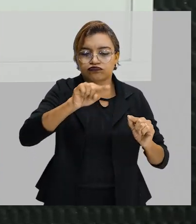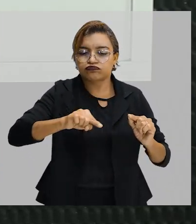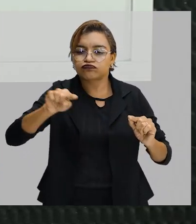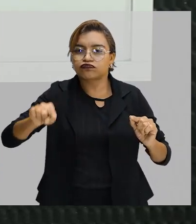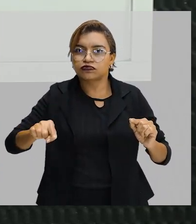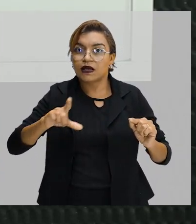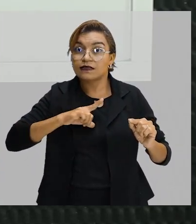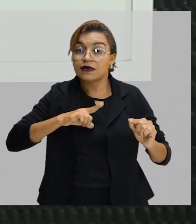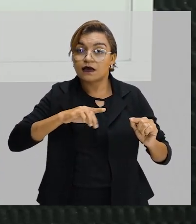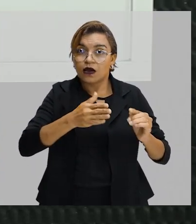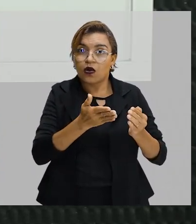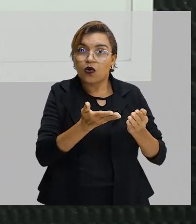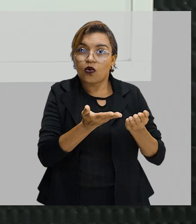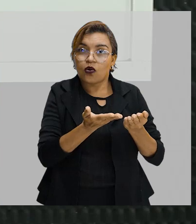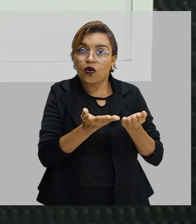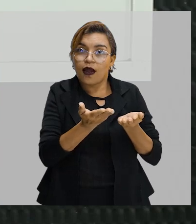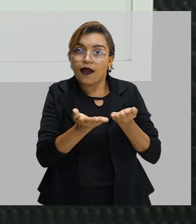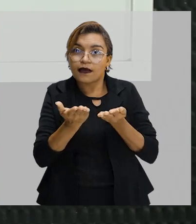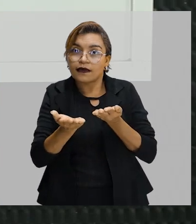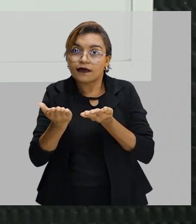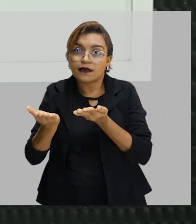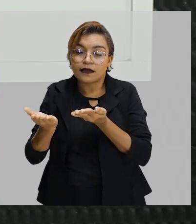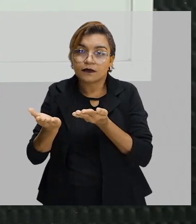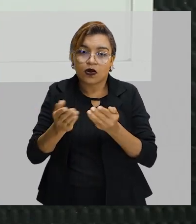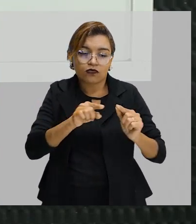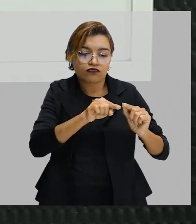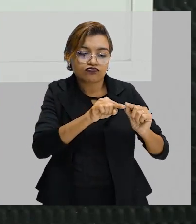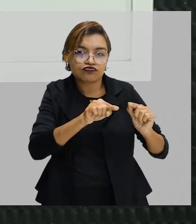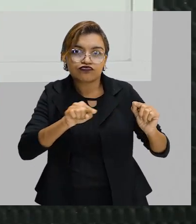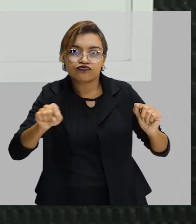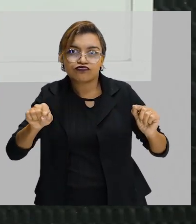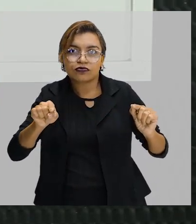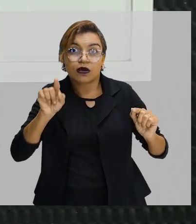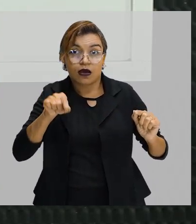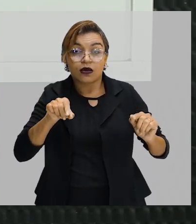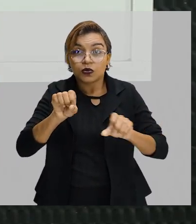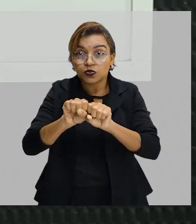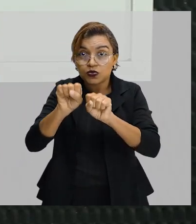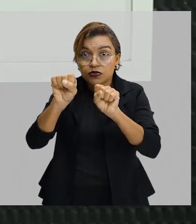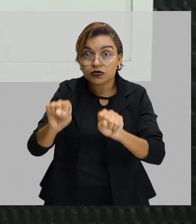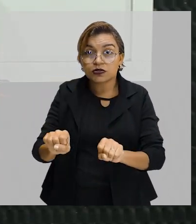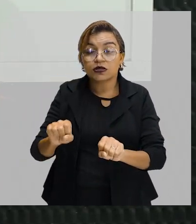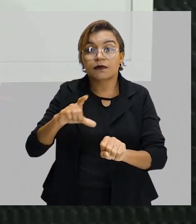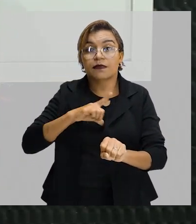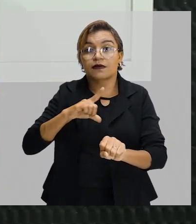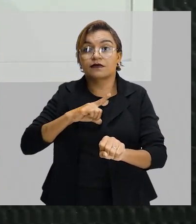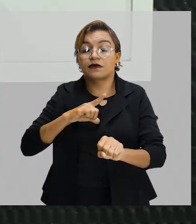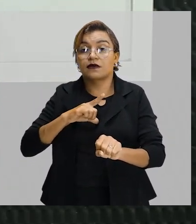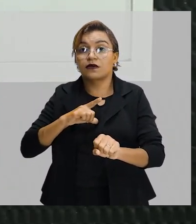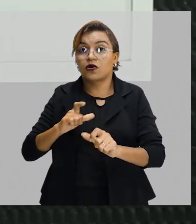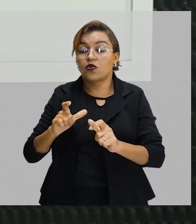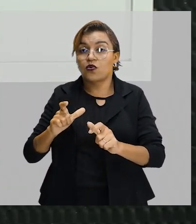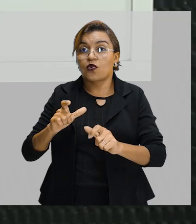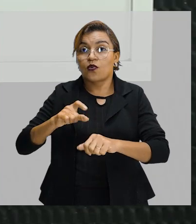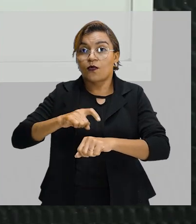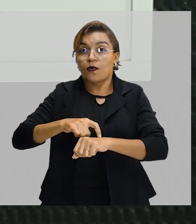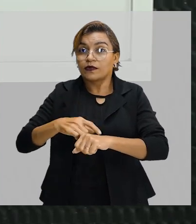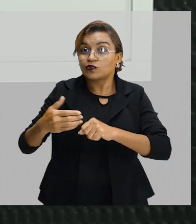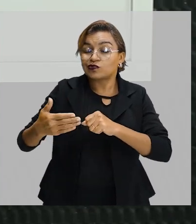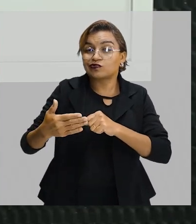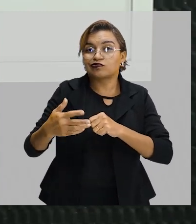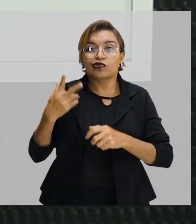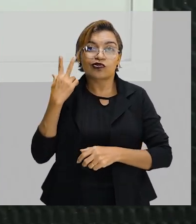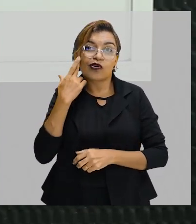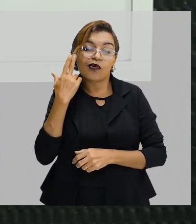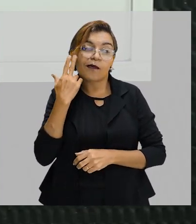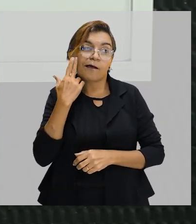linha de equilíbrio, é justamente quando o sistema ele está no seu estado fundamental, ele está no seu estado normal.